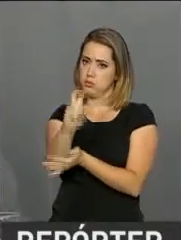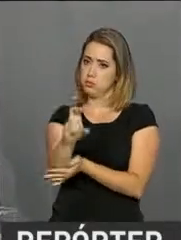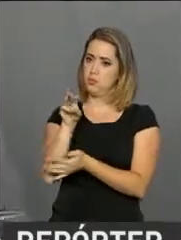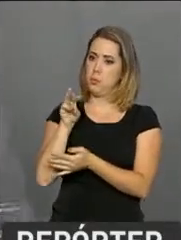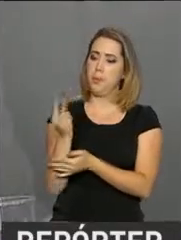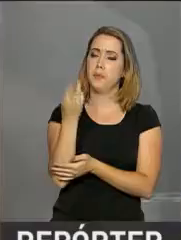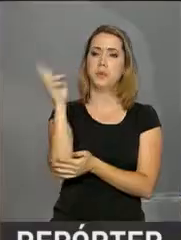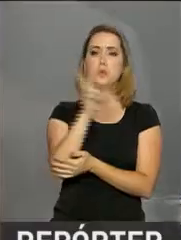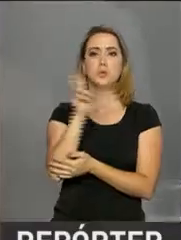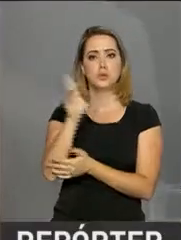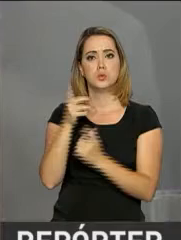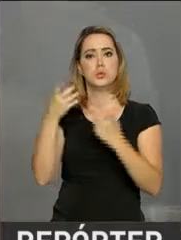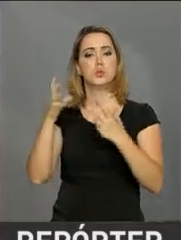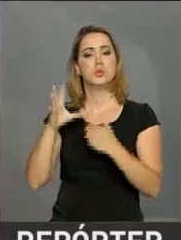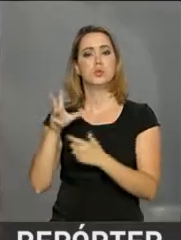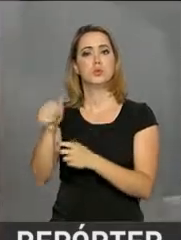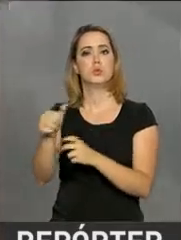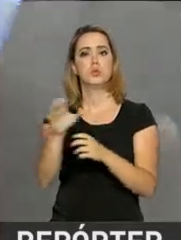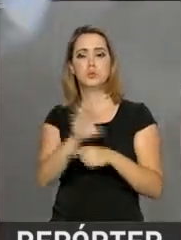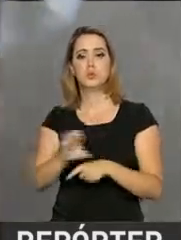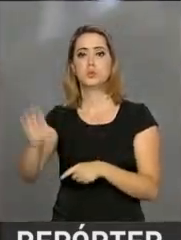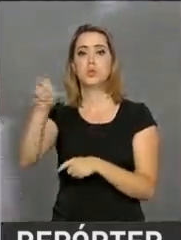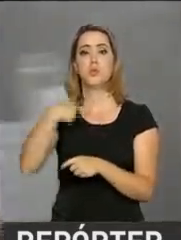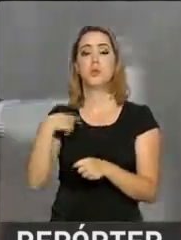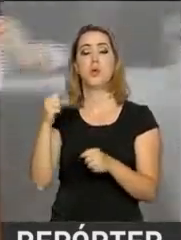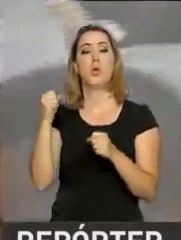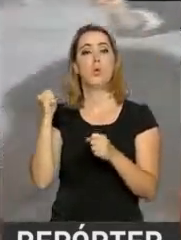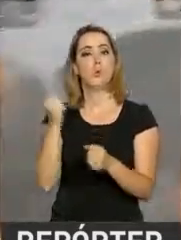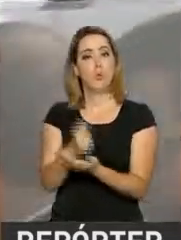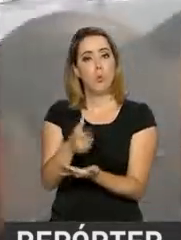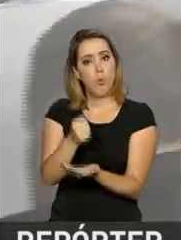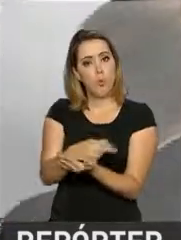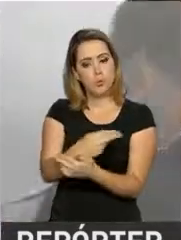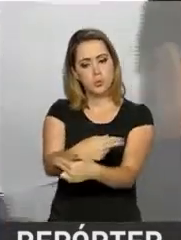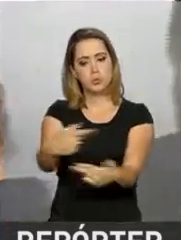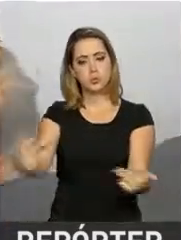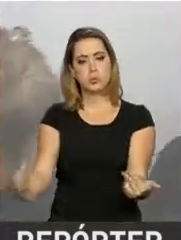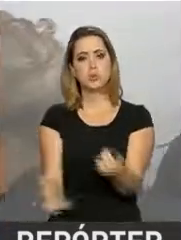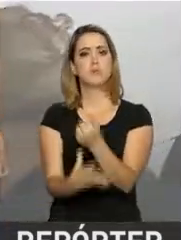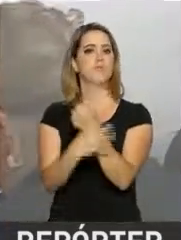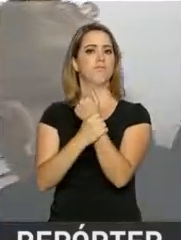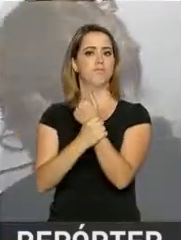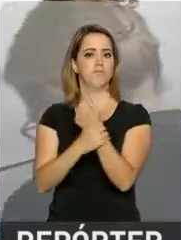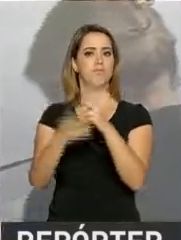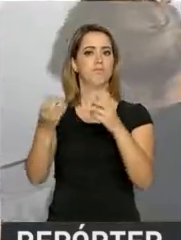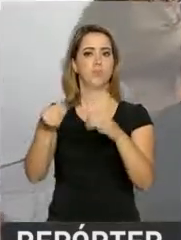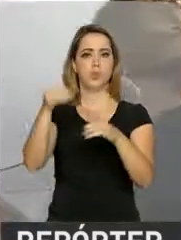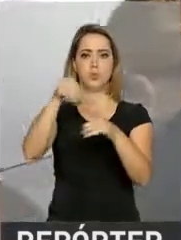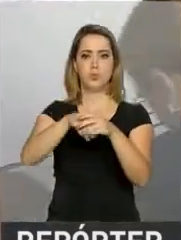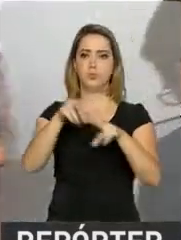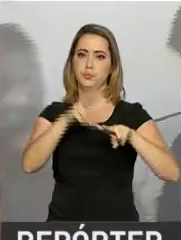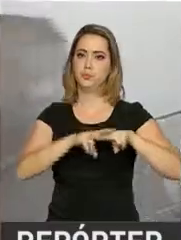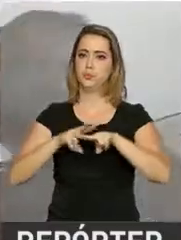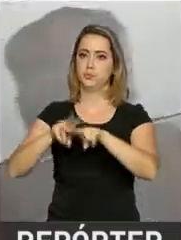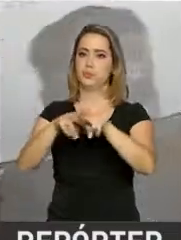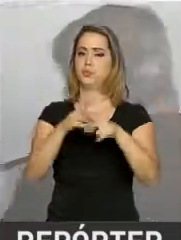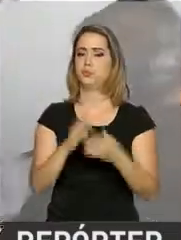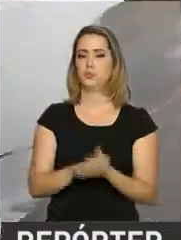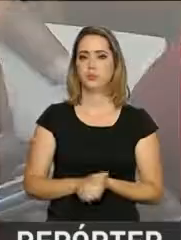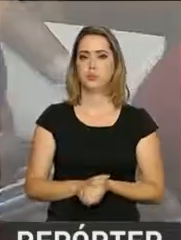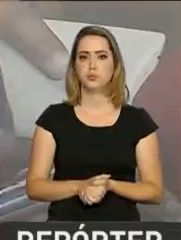reais aos estados para compra de scanners tornozeleiras eletrônicas e bloqueadores de celulares para as